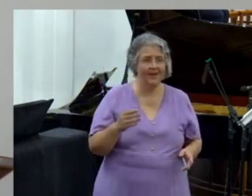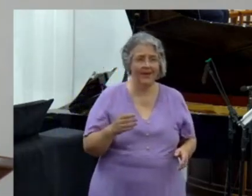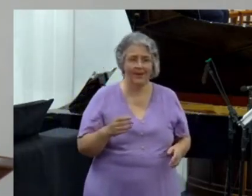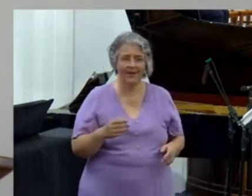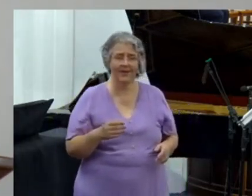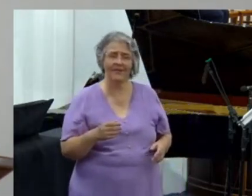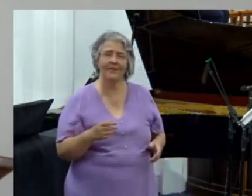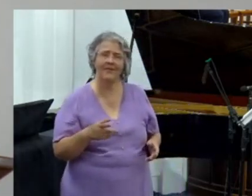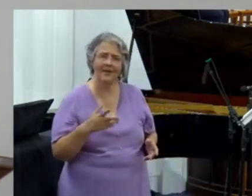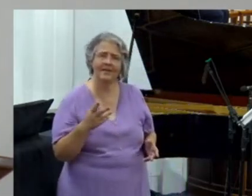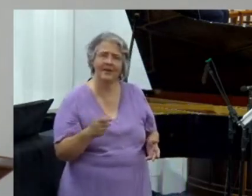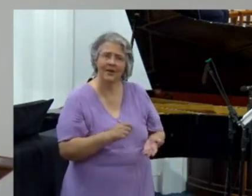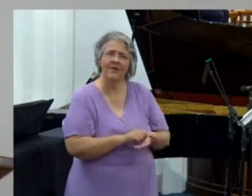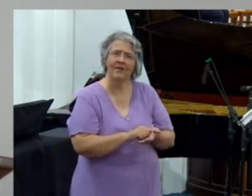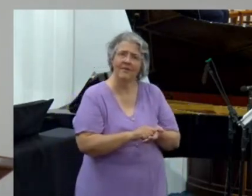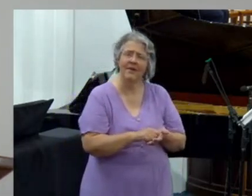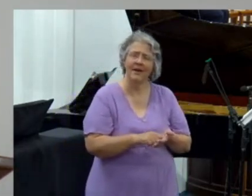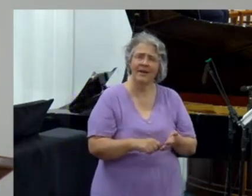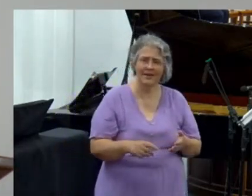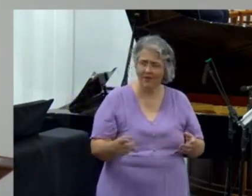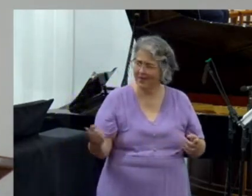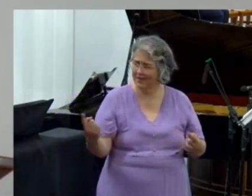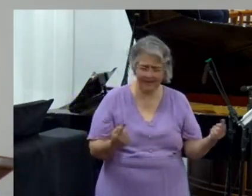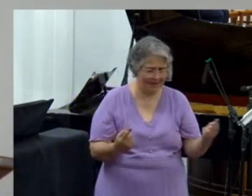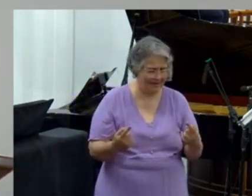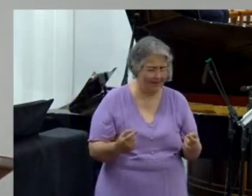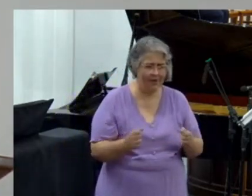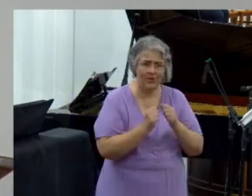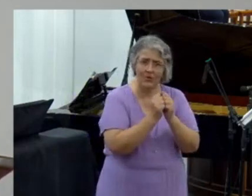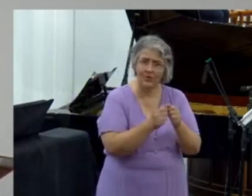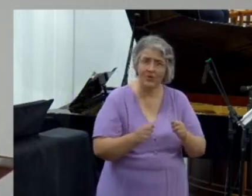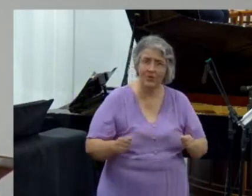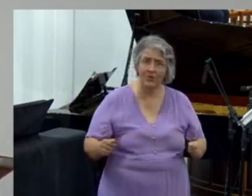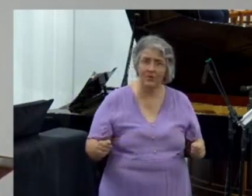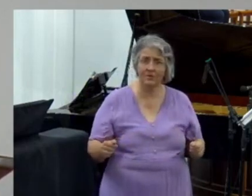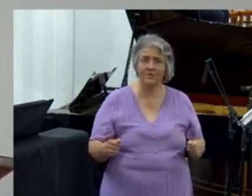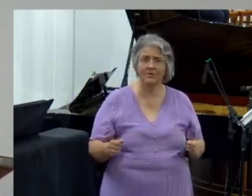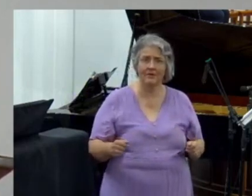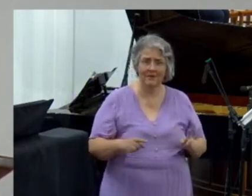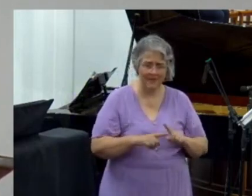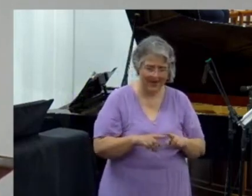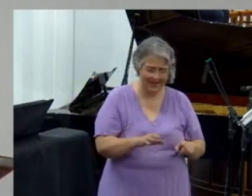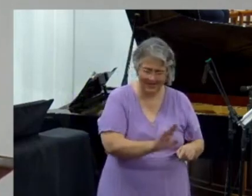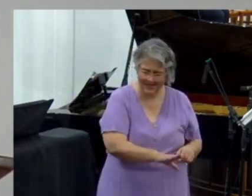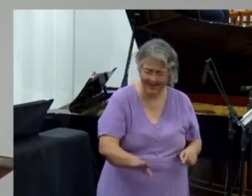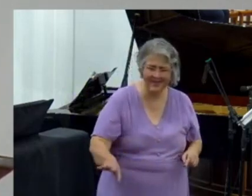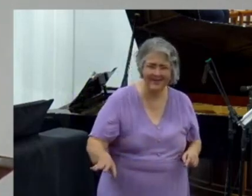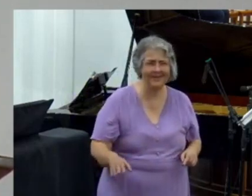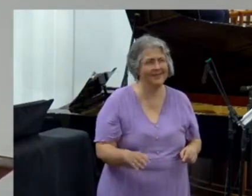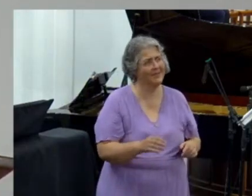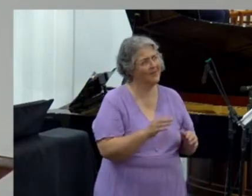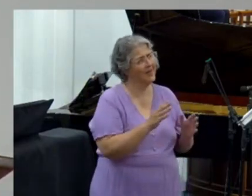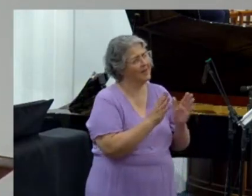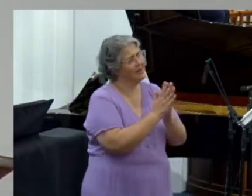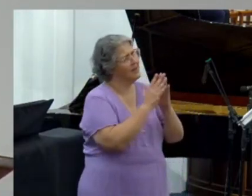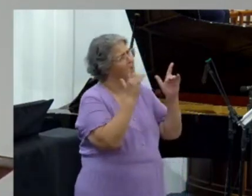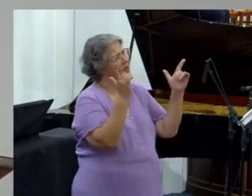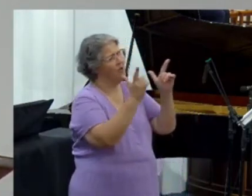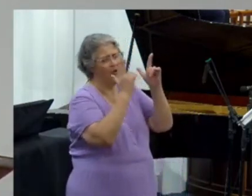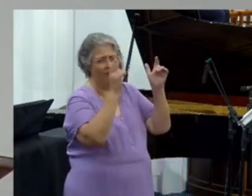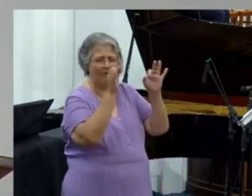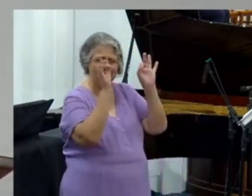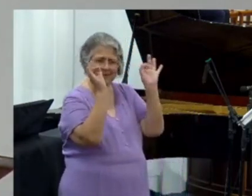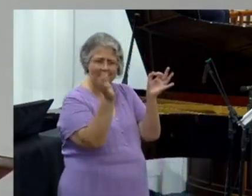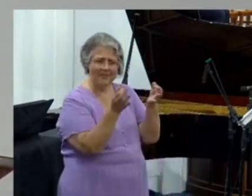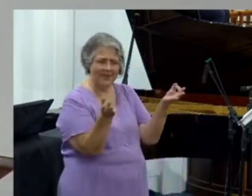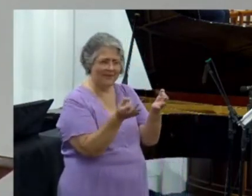cantava. Talvez elas mesmas estavam entre a multidão. Mas somente da boca delas sai essa expressão, Hosana ao